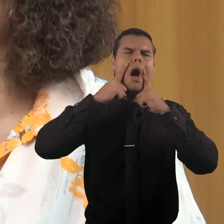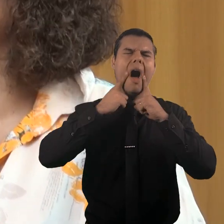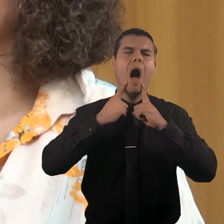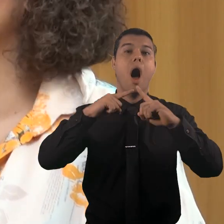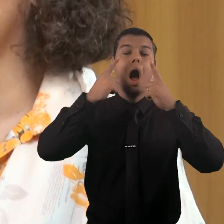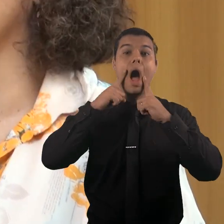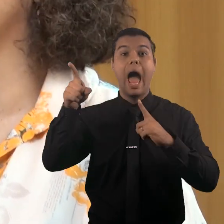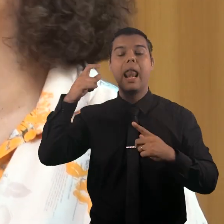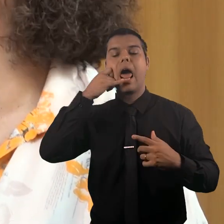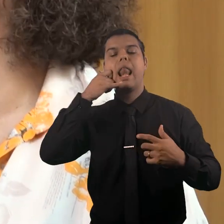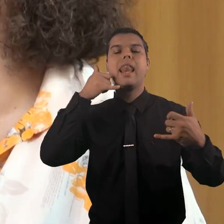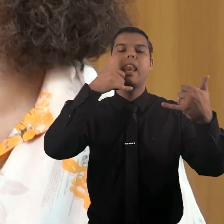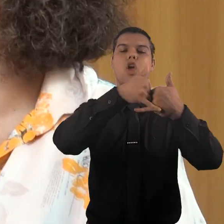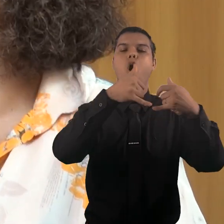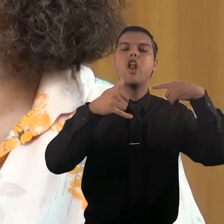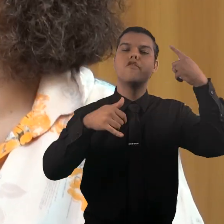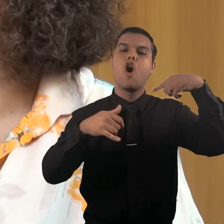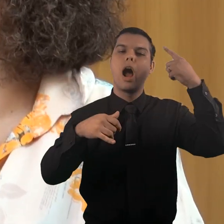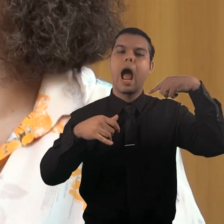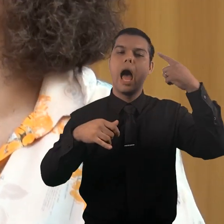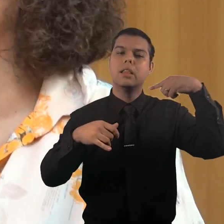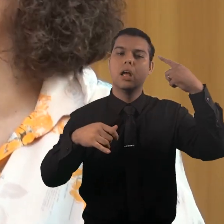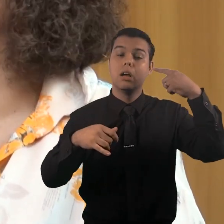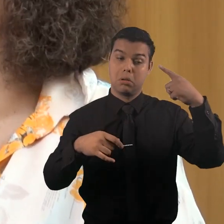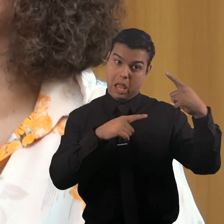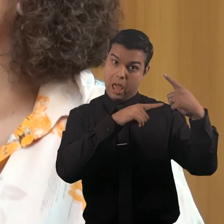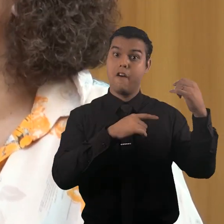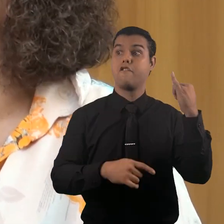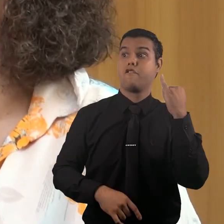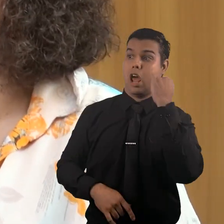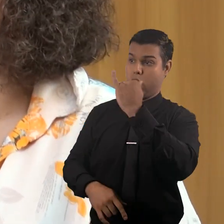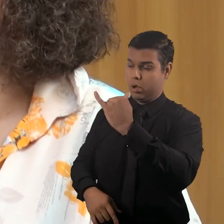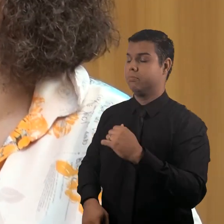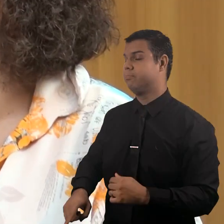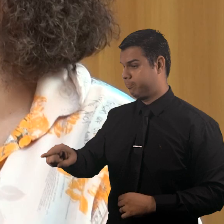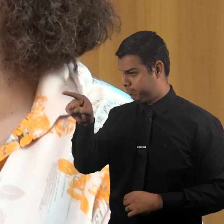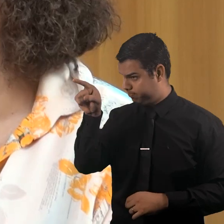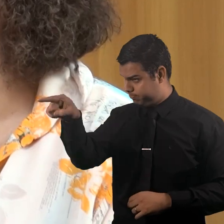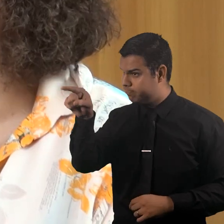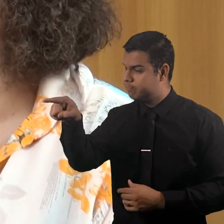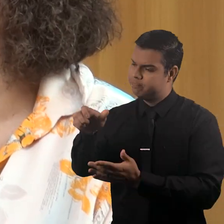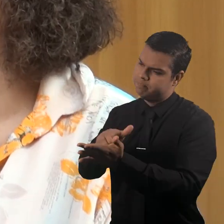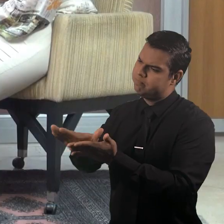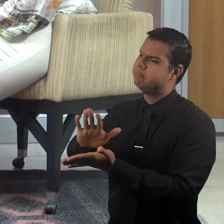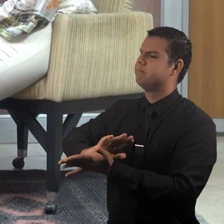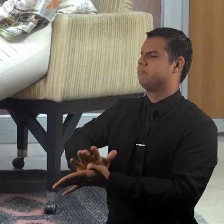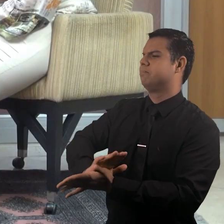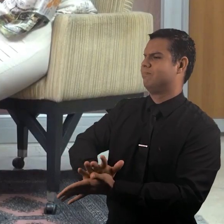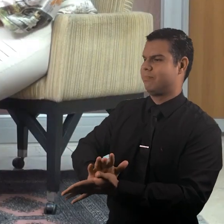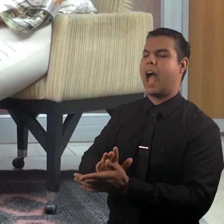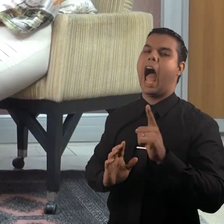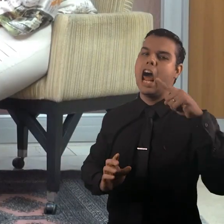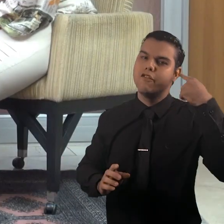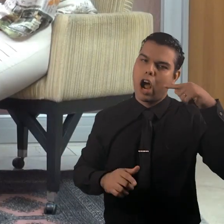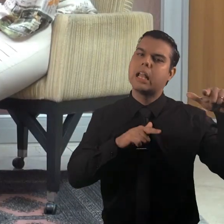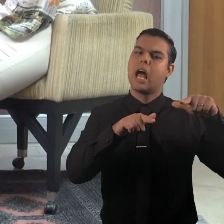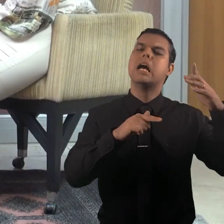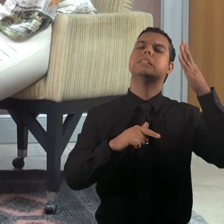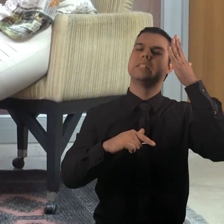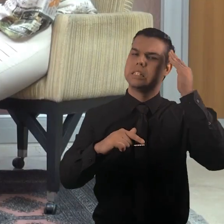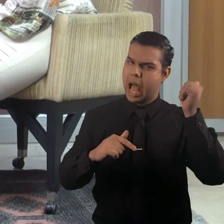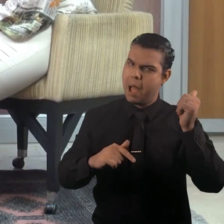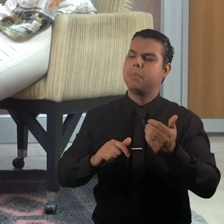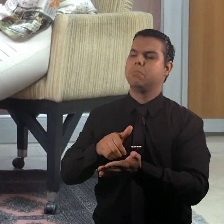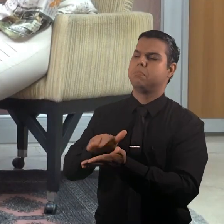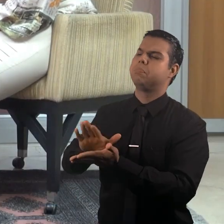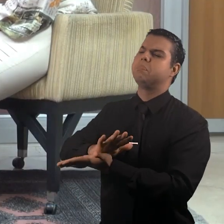chorava muito, ela ligou para a advogada falou assim, você acabou de sofrer uma dispensa discriminatória. Um advogado trabalhista sabe que